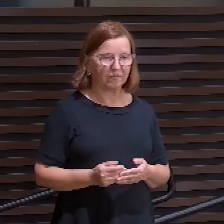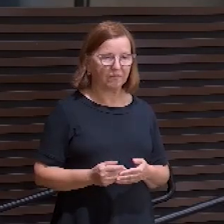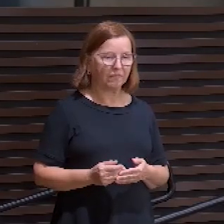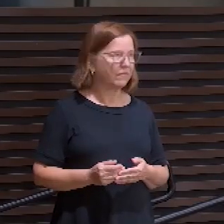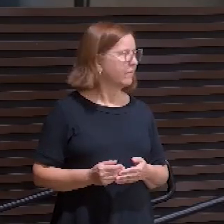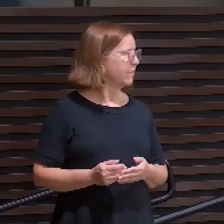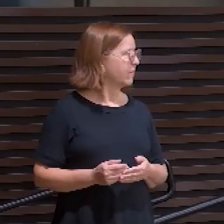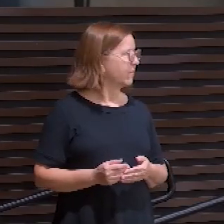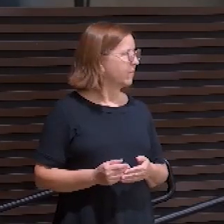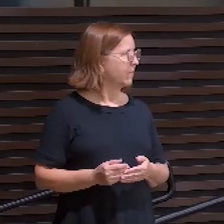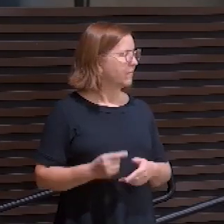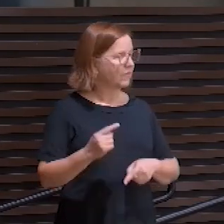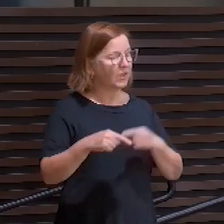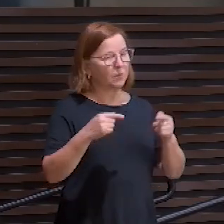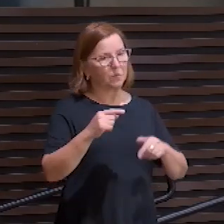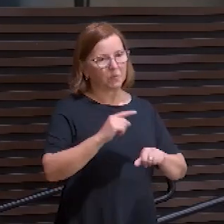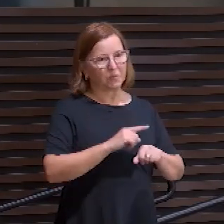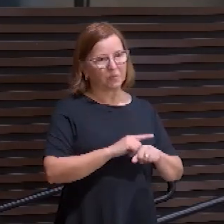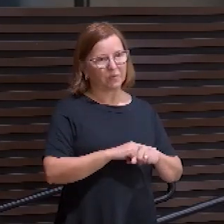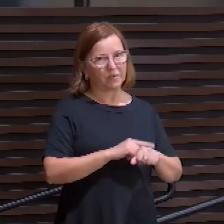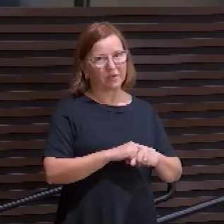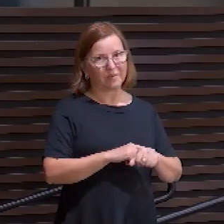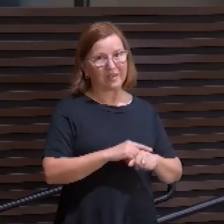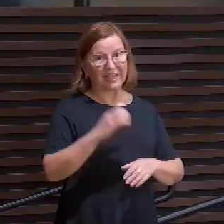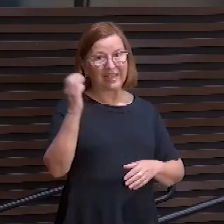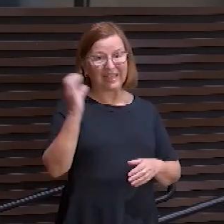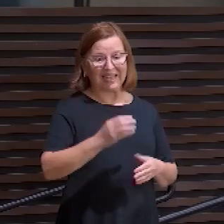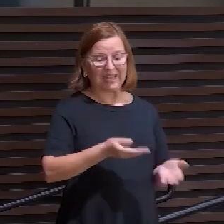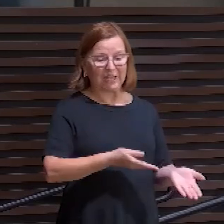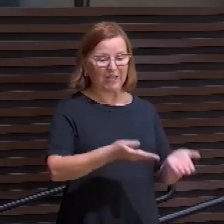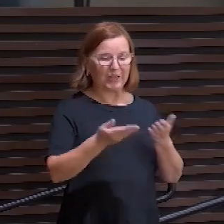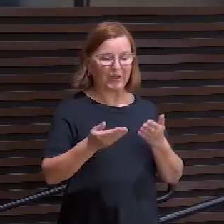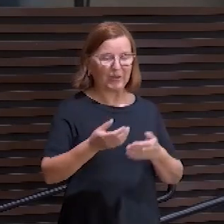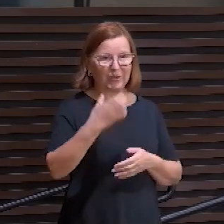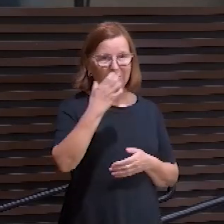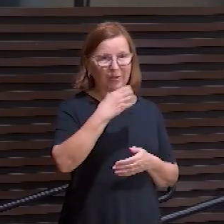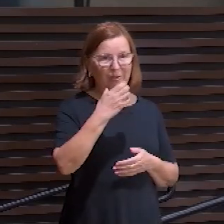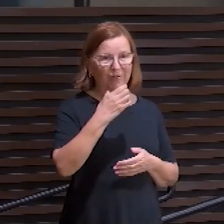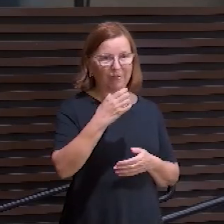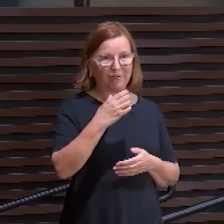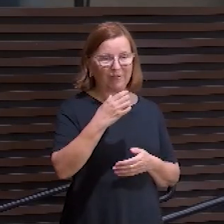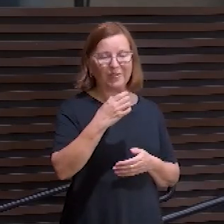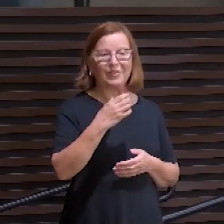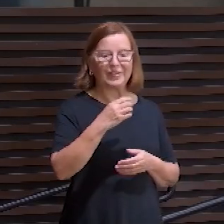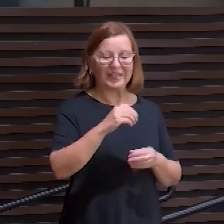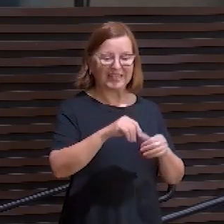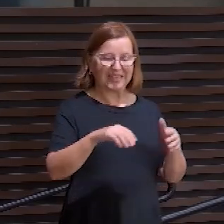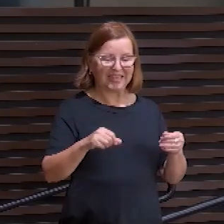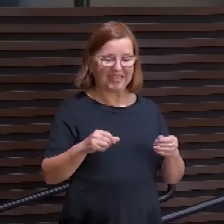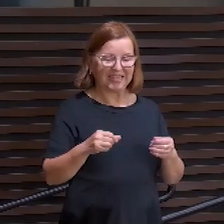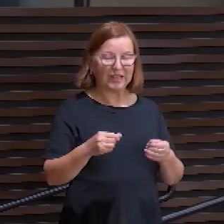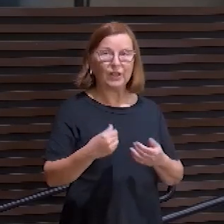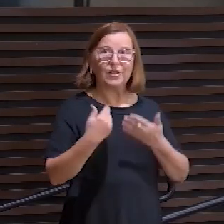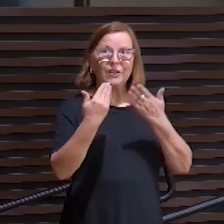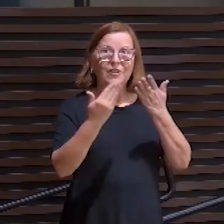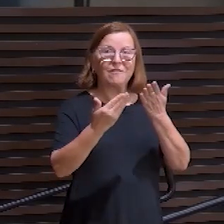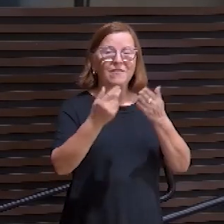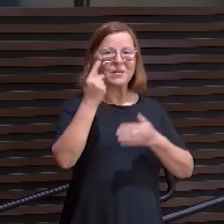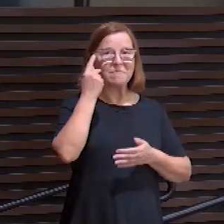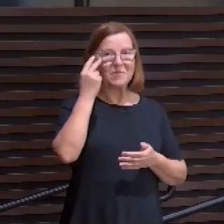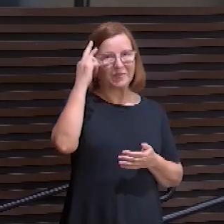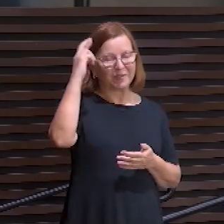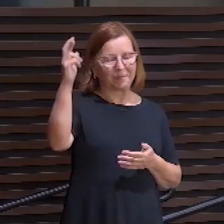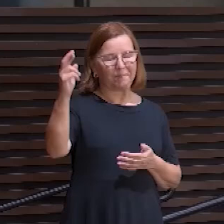algum tempo, trouxe Caim o fruto da terra, uma oferta ao Senhor.